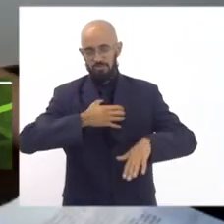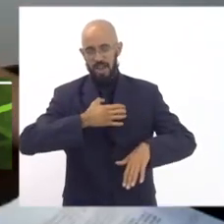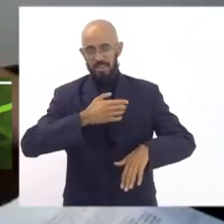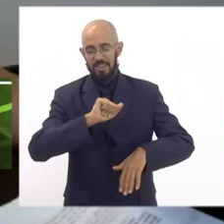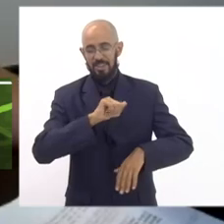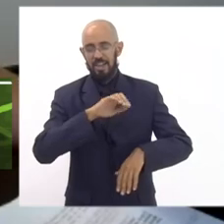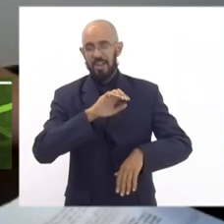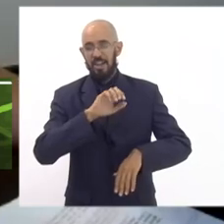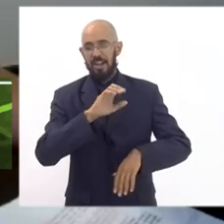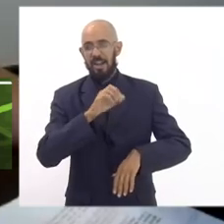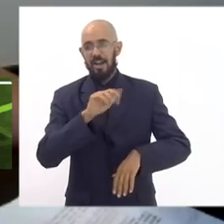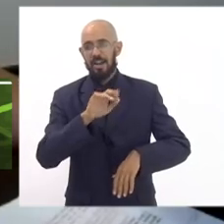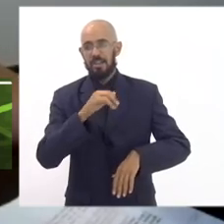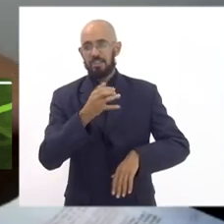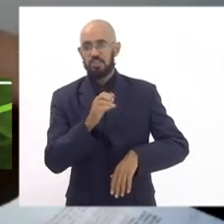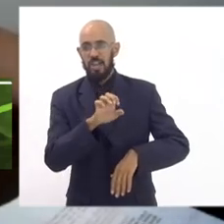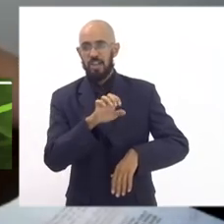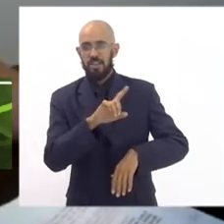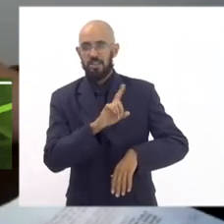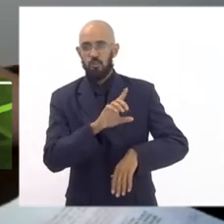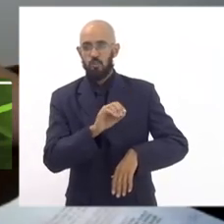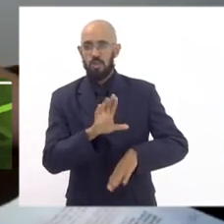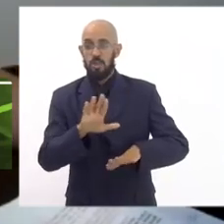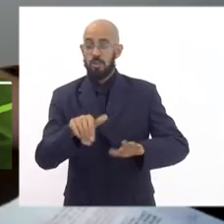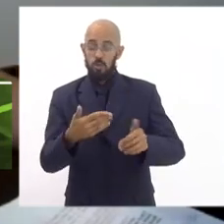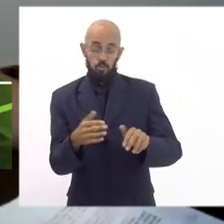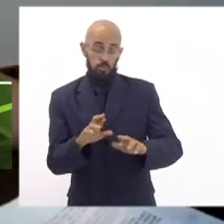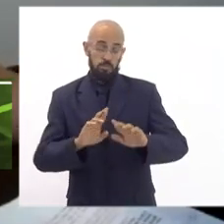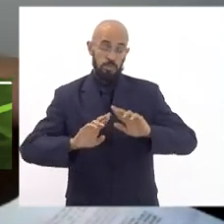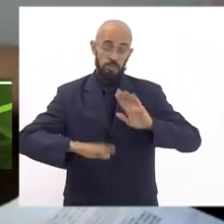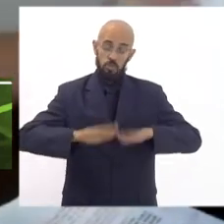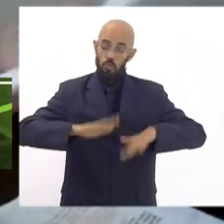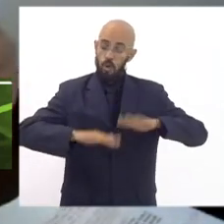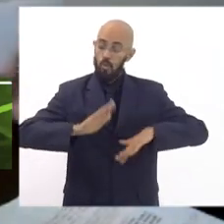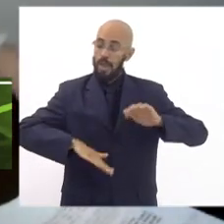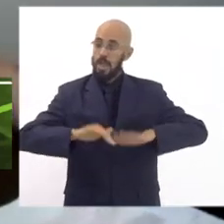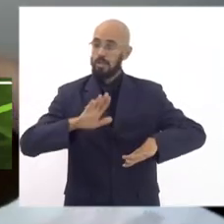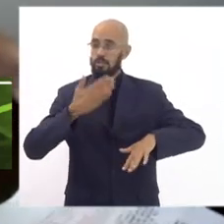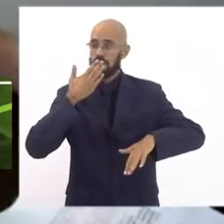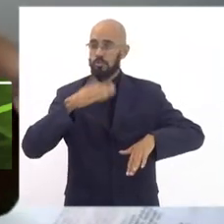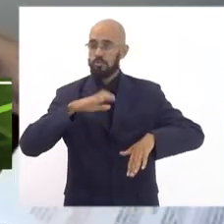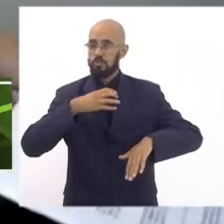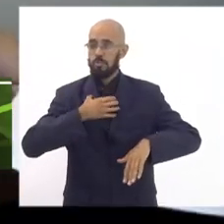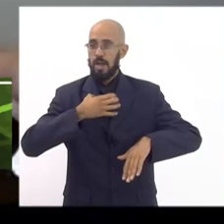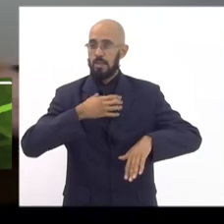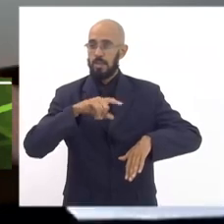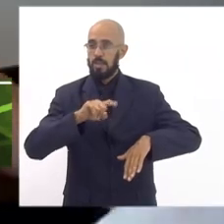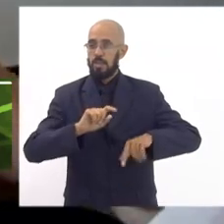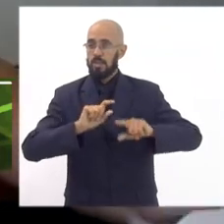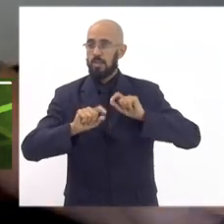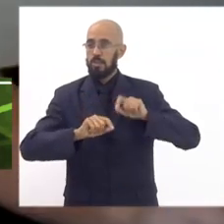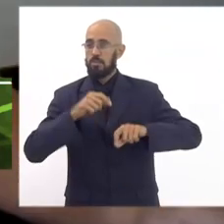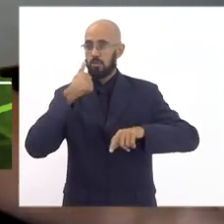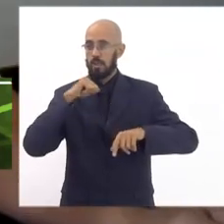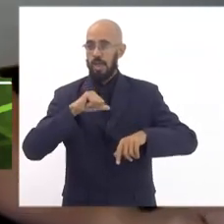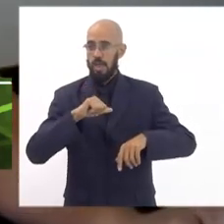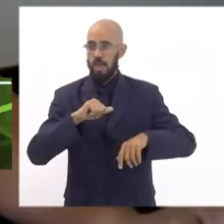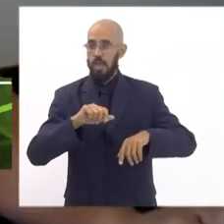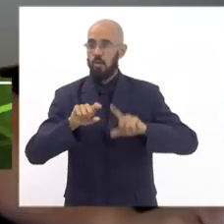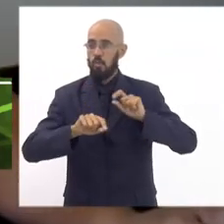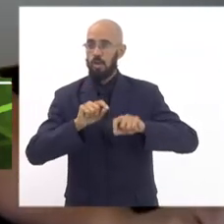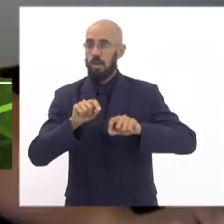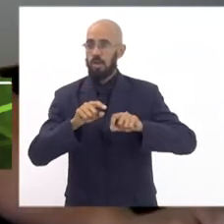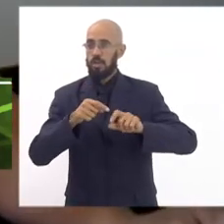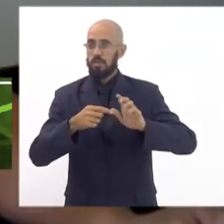das preferências sobre baianas, eu queria dizer o seguinte. No caso desse projeto...